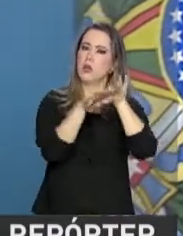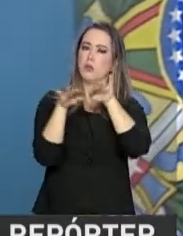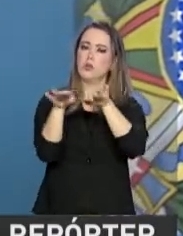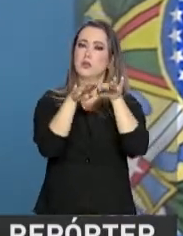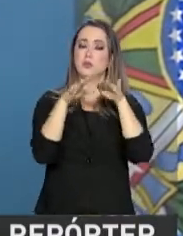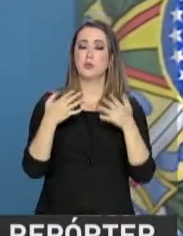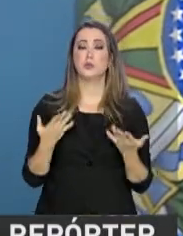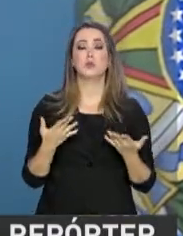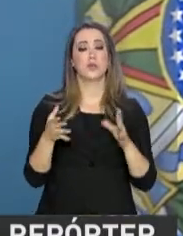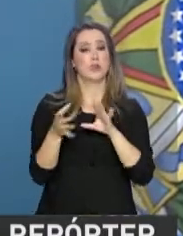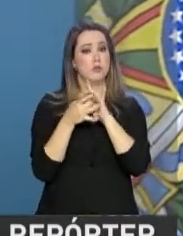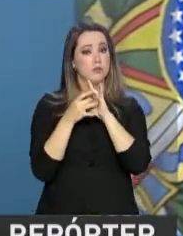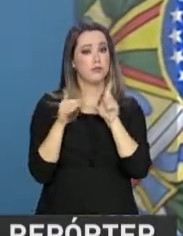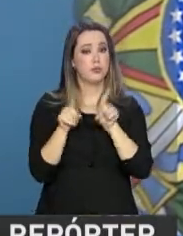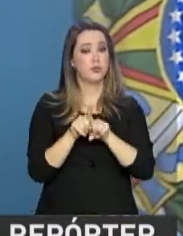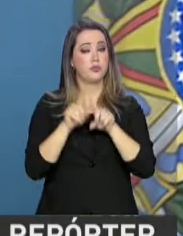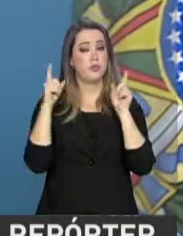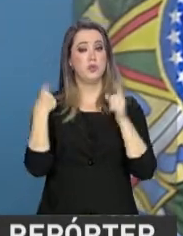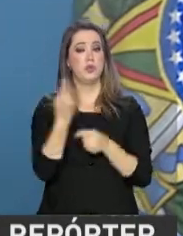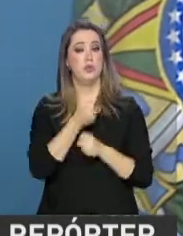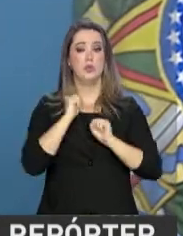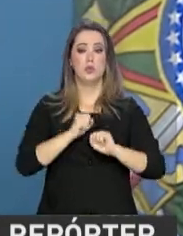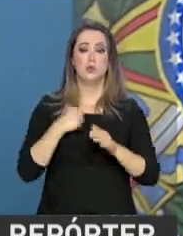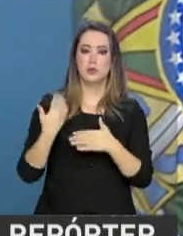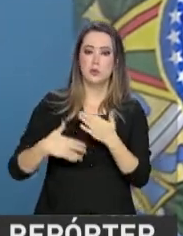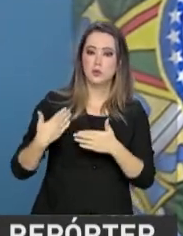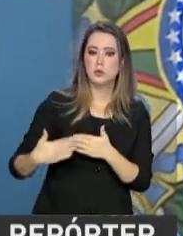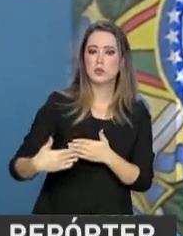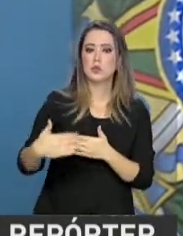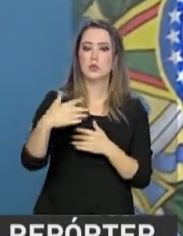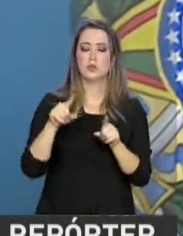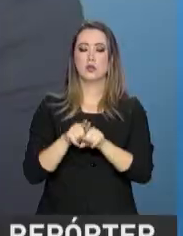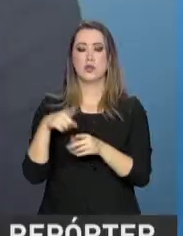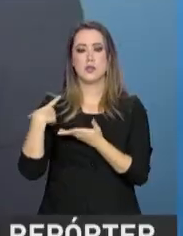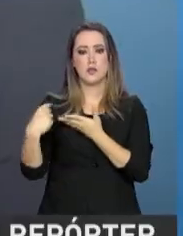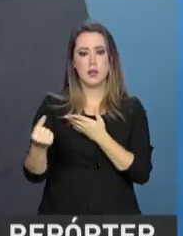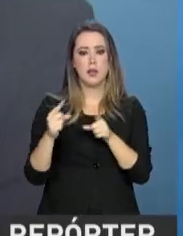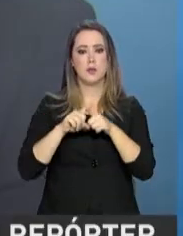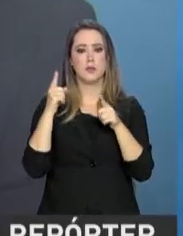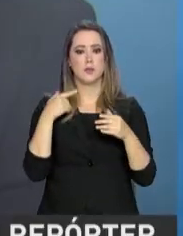entre os poderes, que nós todos passaremos, mas as instituições hão de ficar.